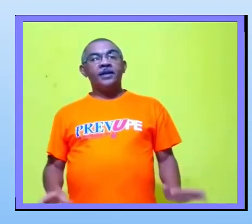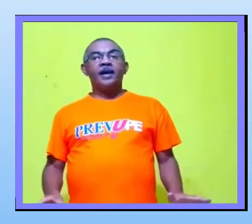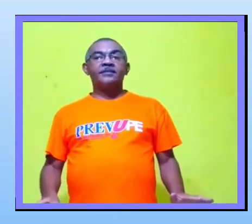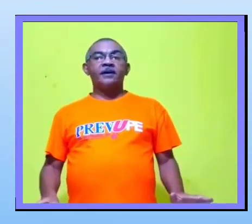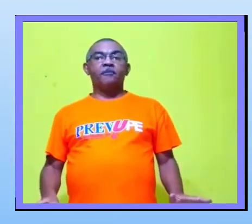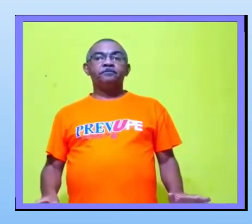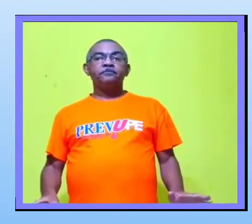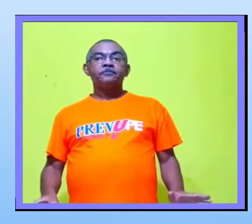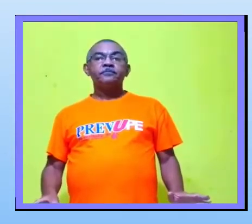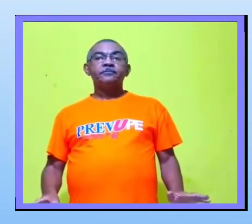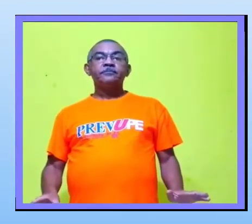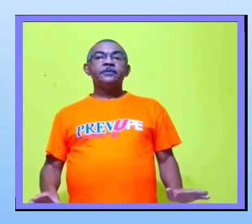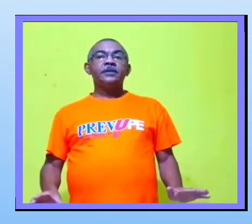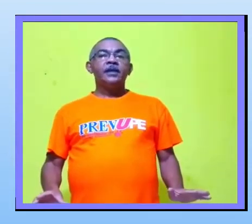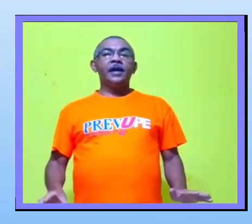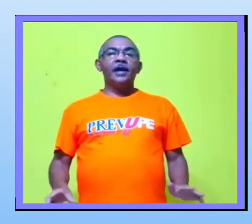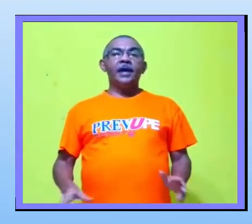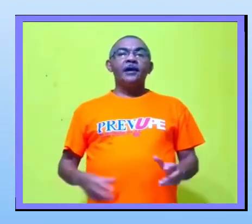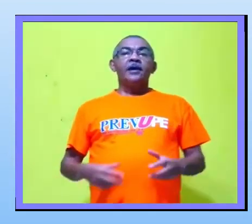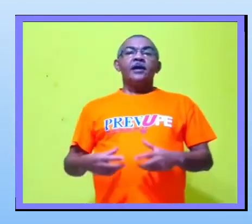tripla ligação.